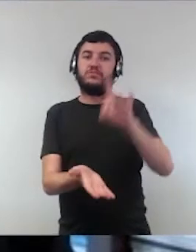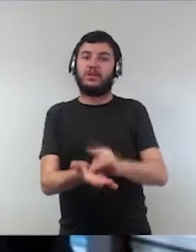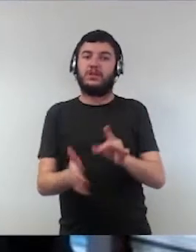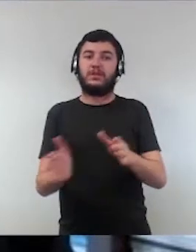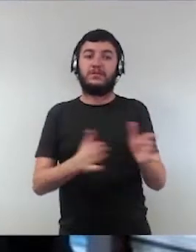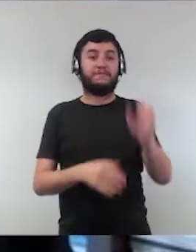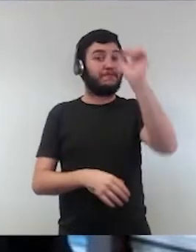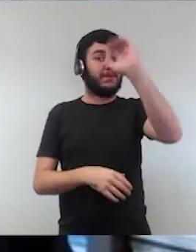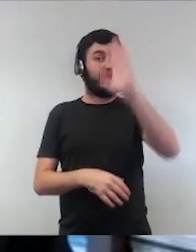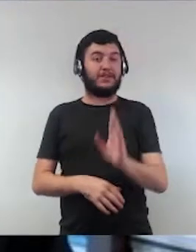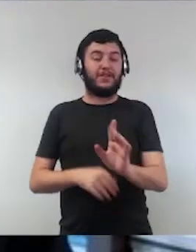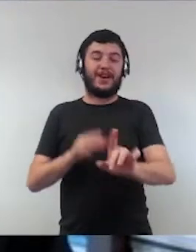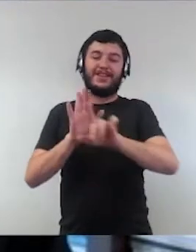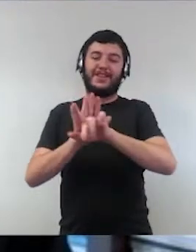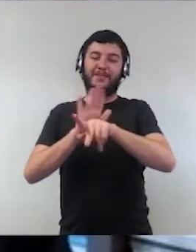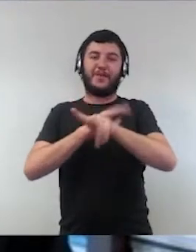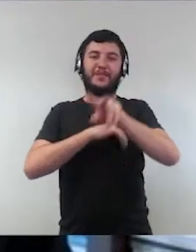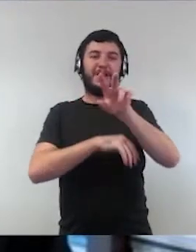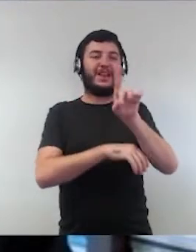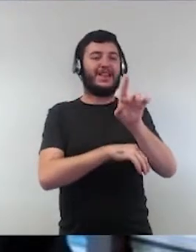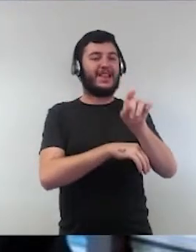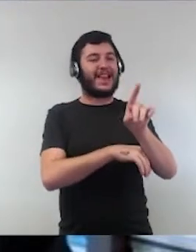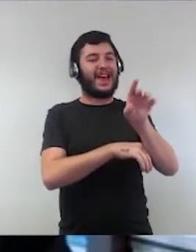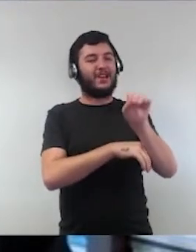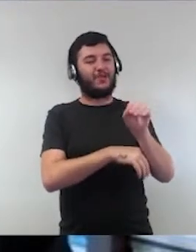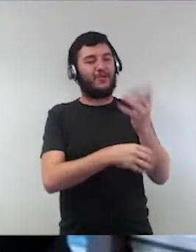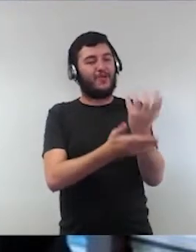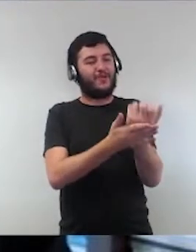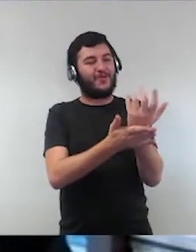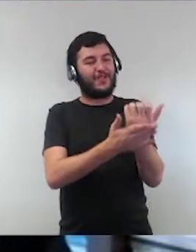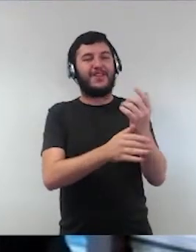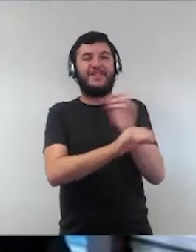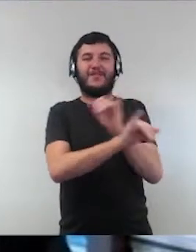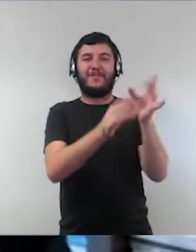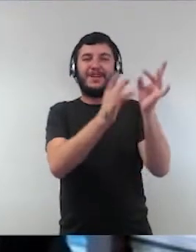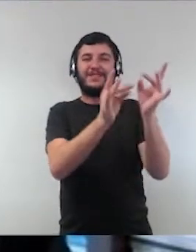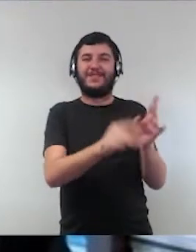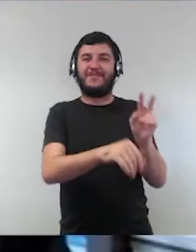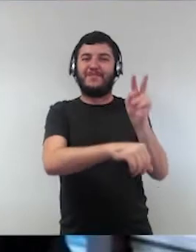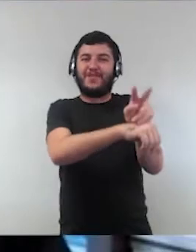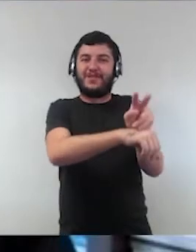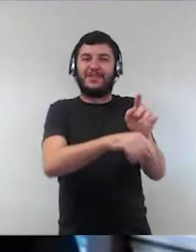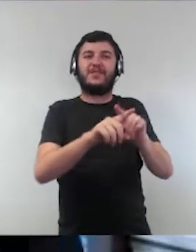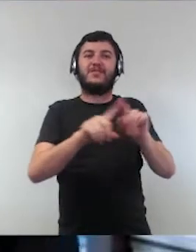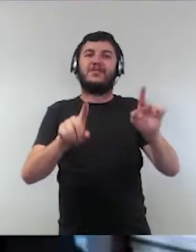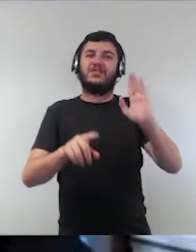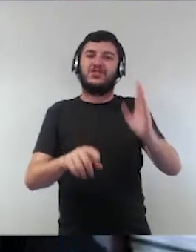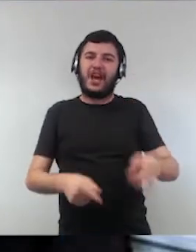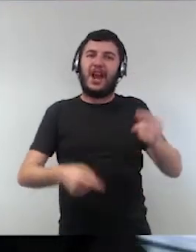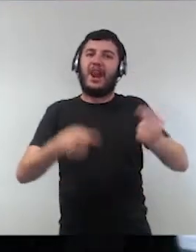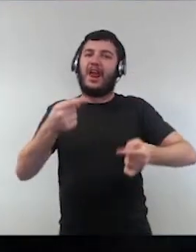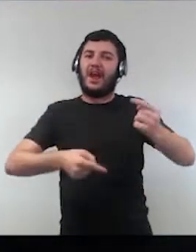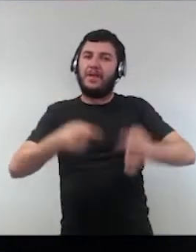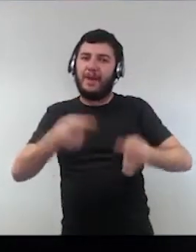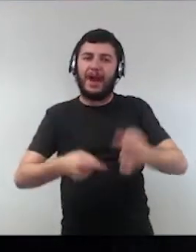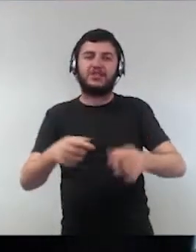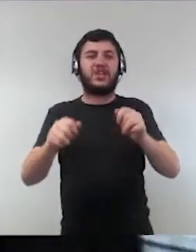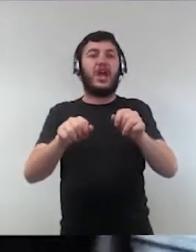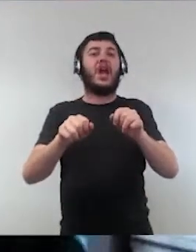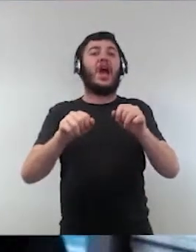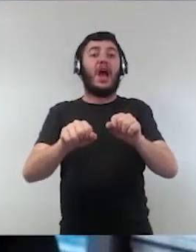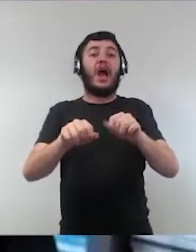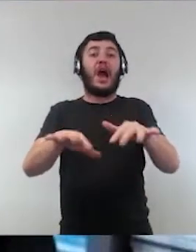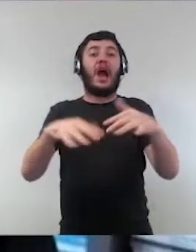Proteção de Dados ela foi o resultado de um amplo debate de 8 anos, de 2 audiências públicas, pelo menos 2 projetos de lei